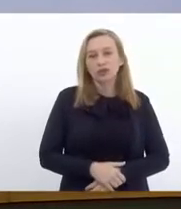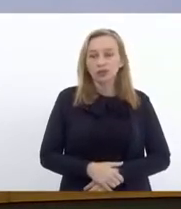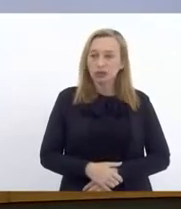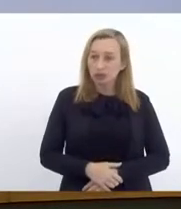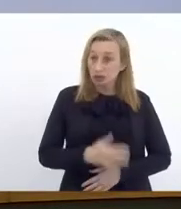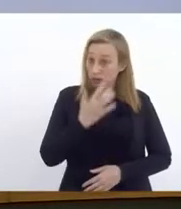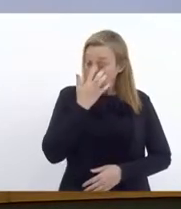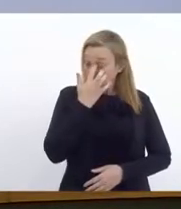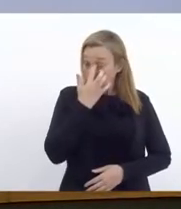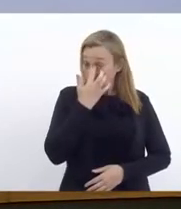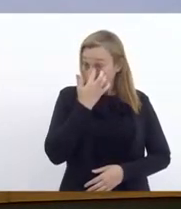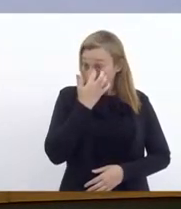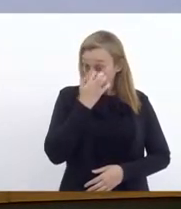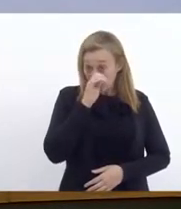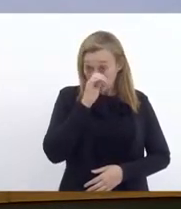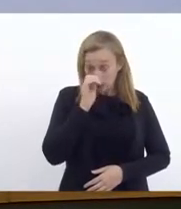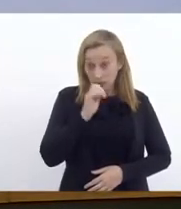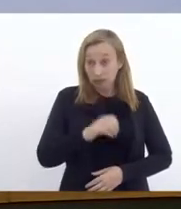Obrigado, Leonardo.